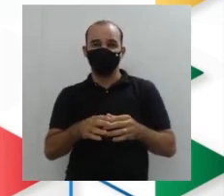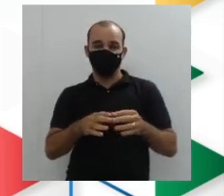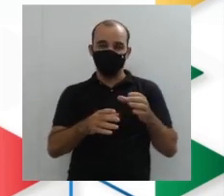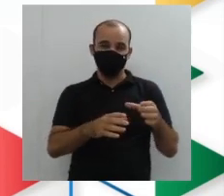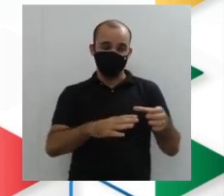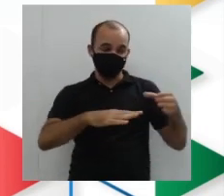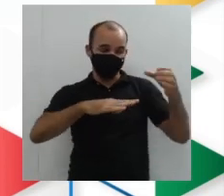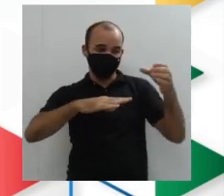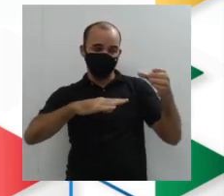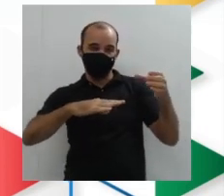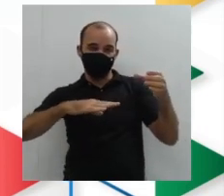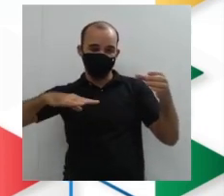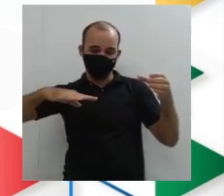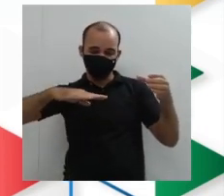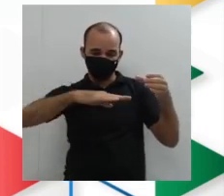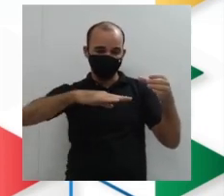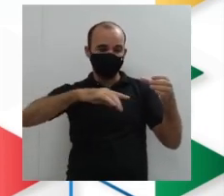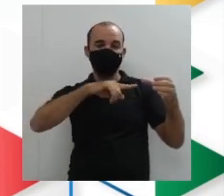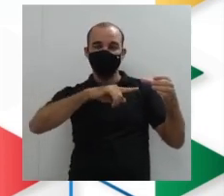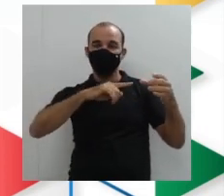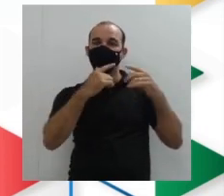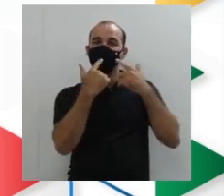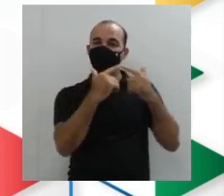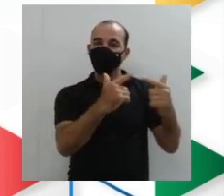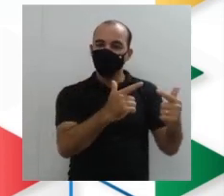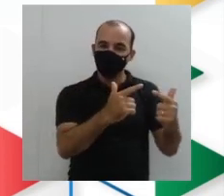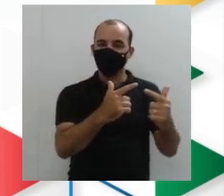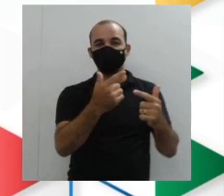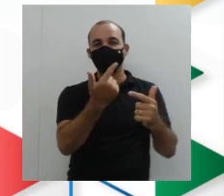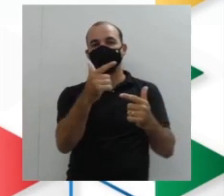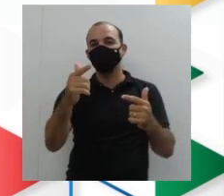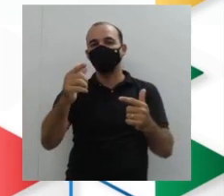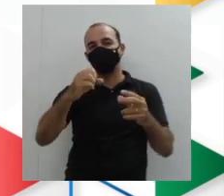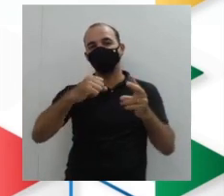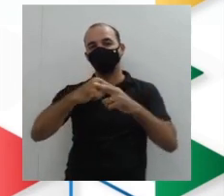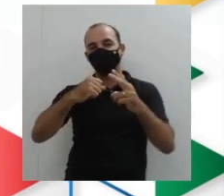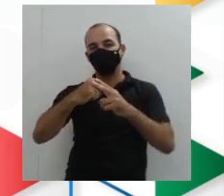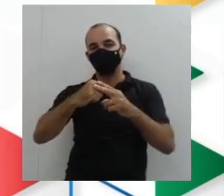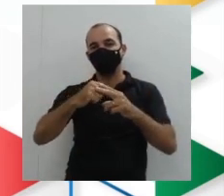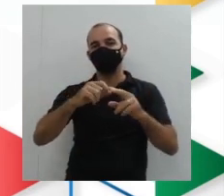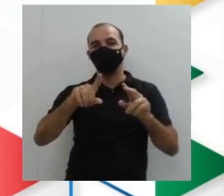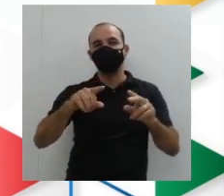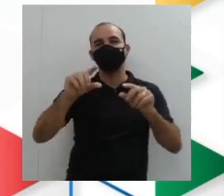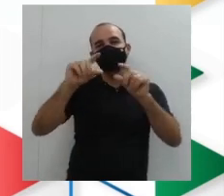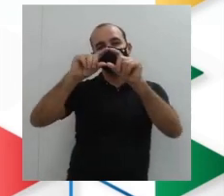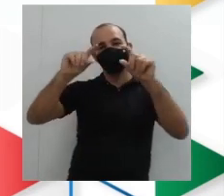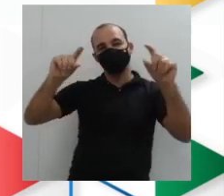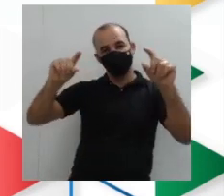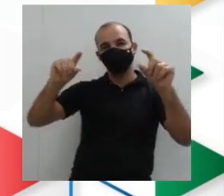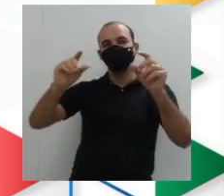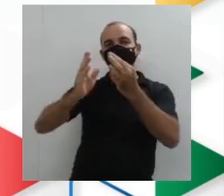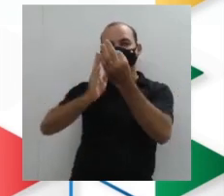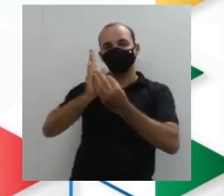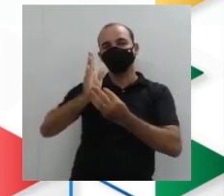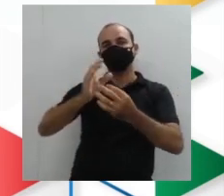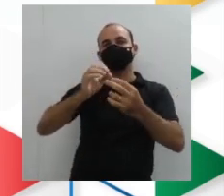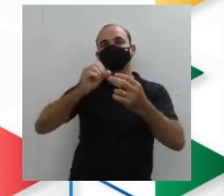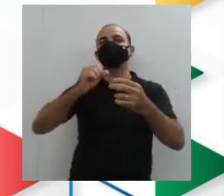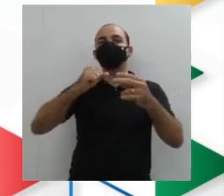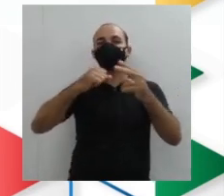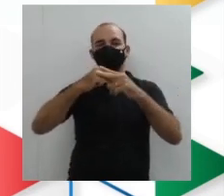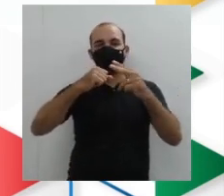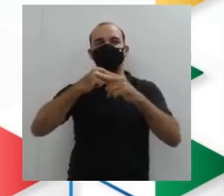carro. Há uma ideia, há uma intencionalidade de mostrar o que? Uma batida.